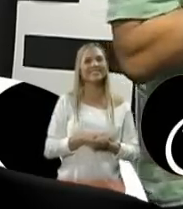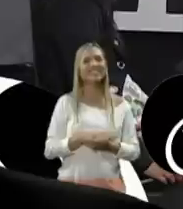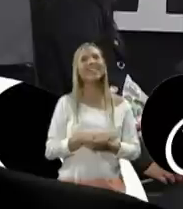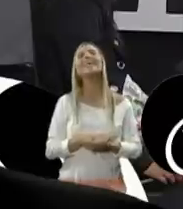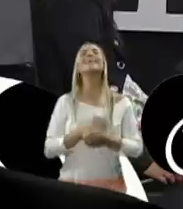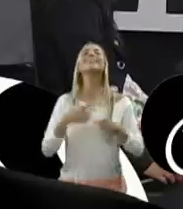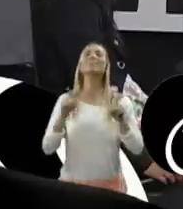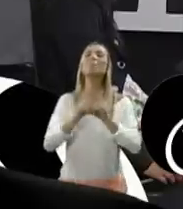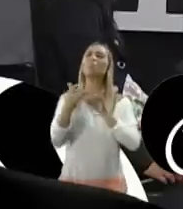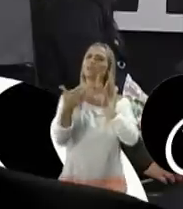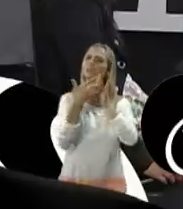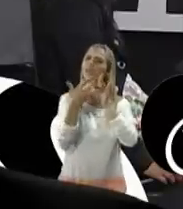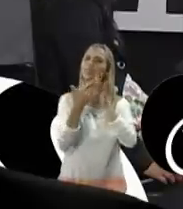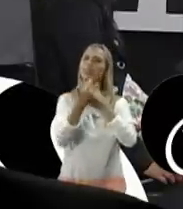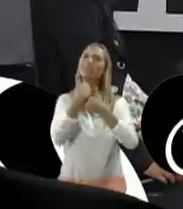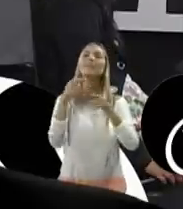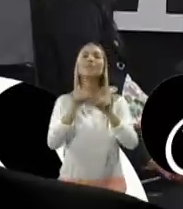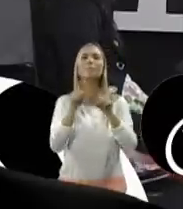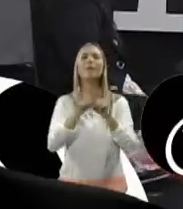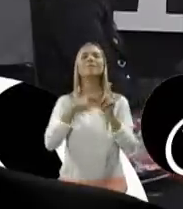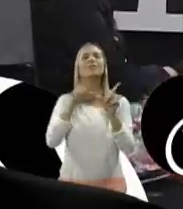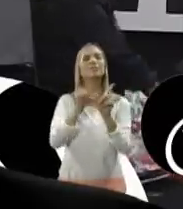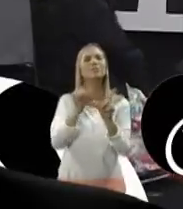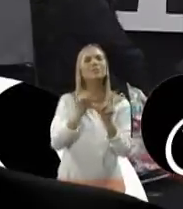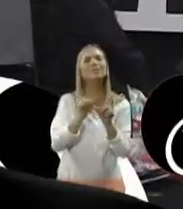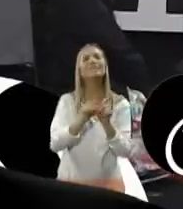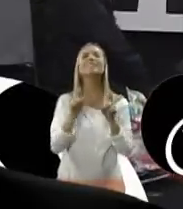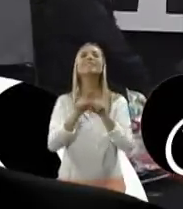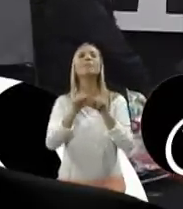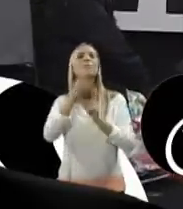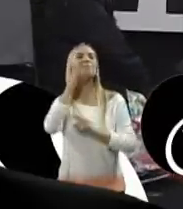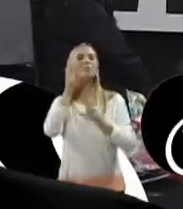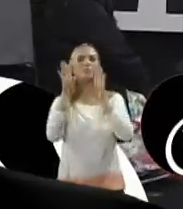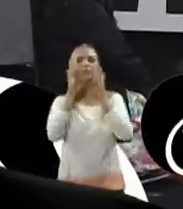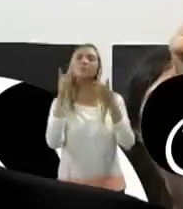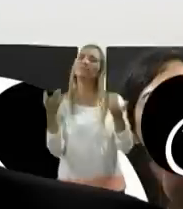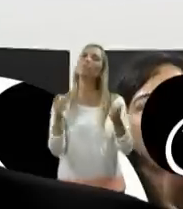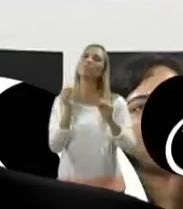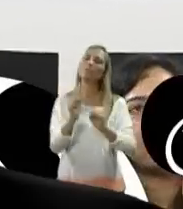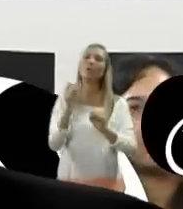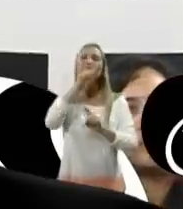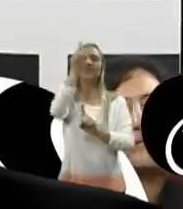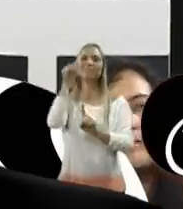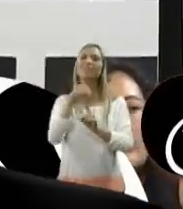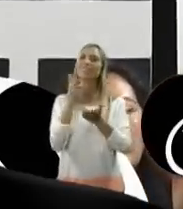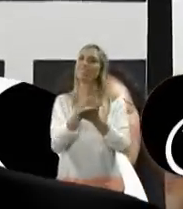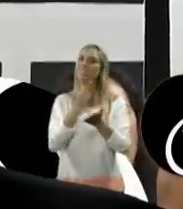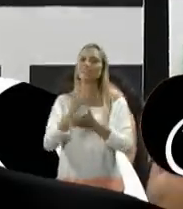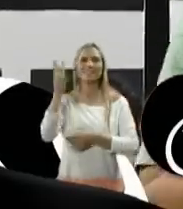questões@funed.edu.br. Entre em contato conosco também pelo Twitter e pelo Facebook. O programa Questões vai ao ar